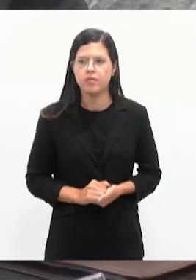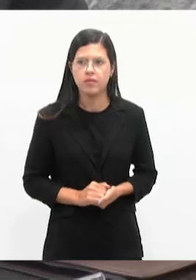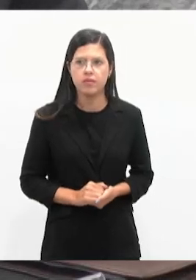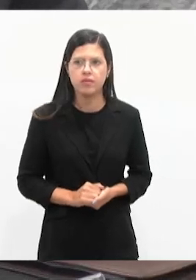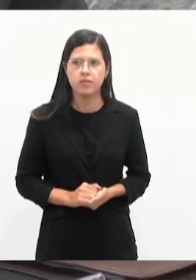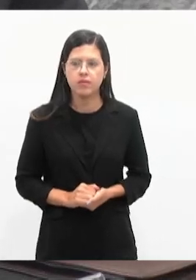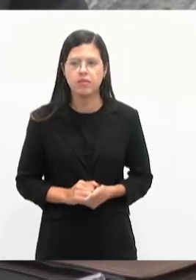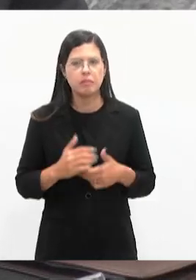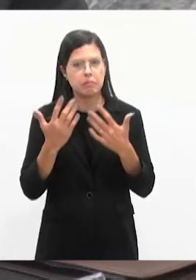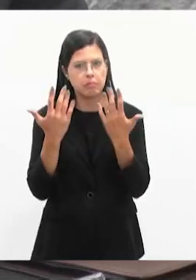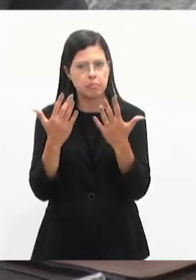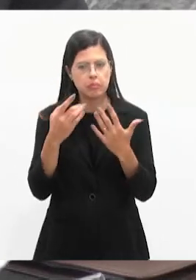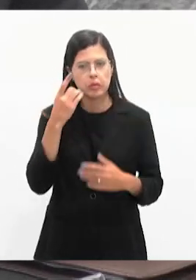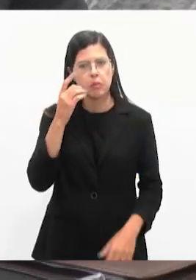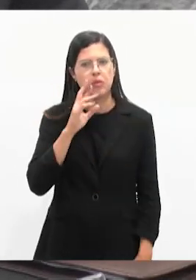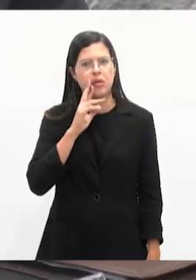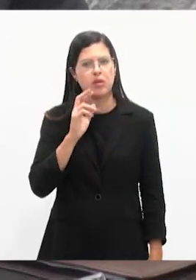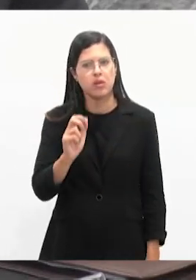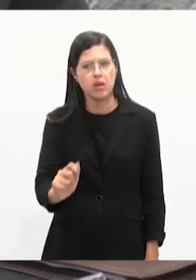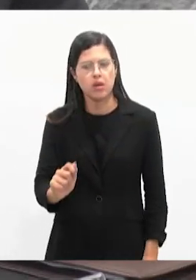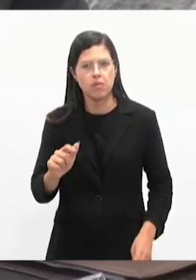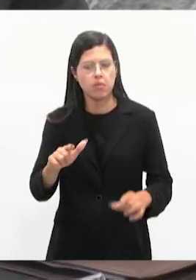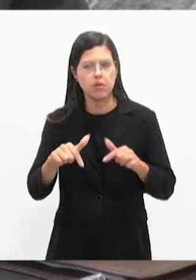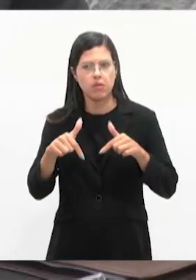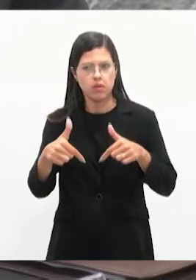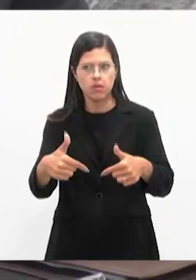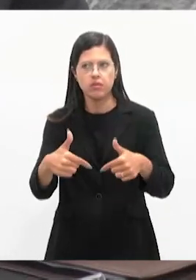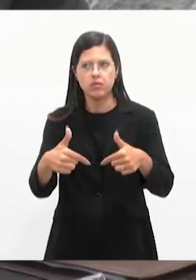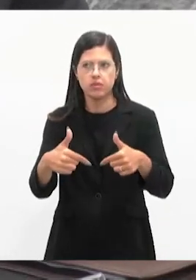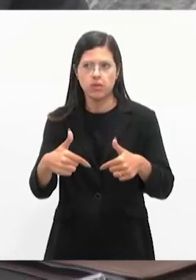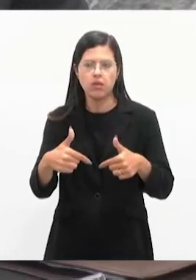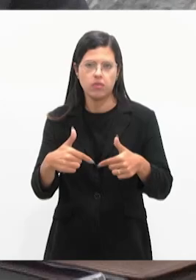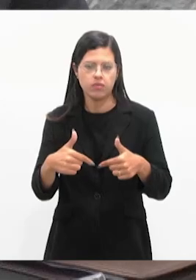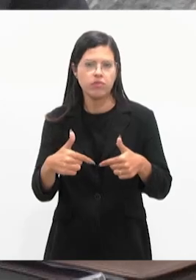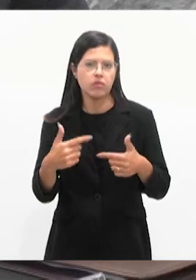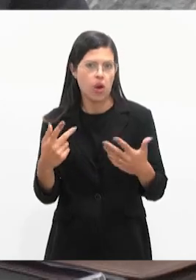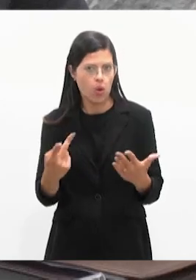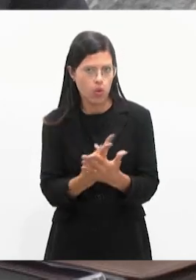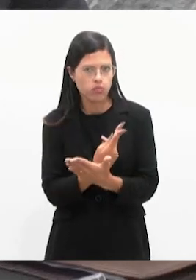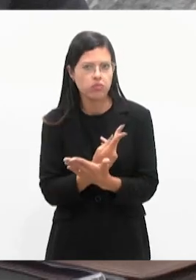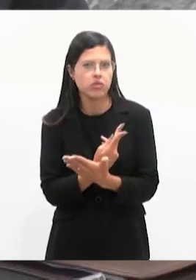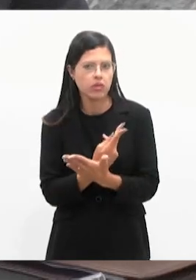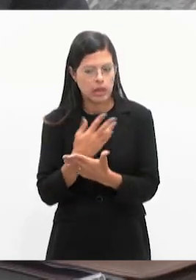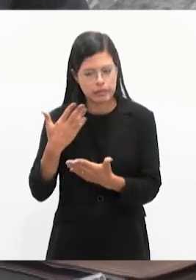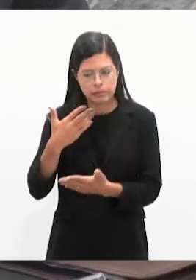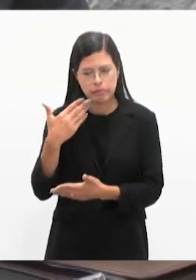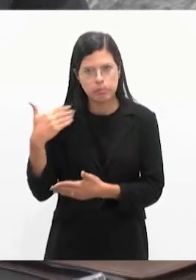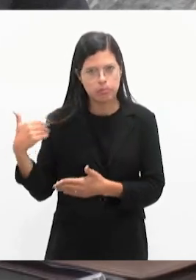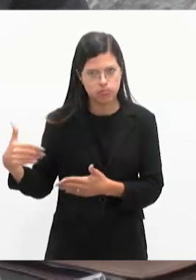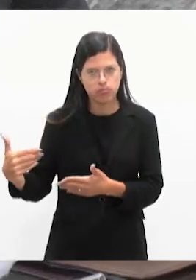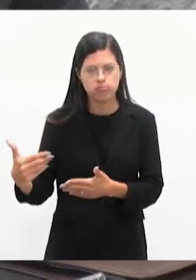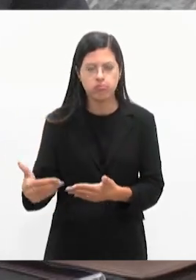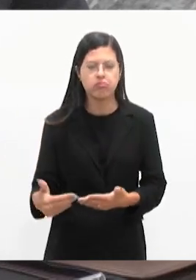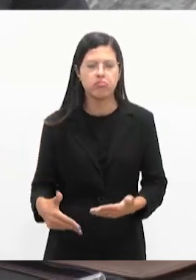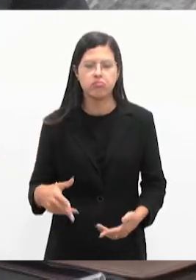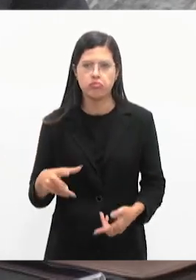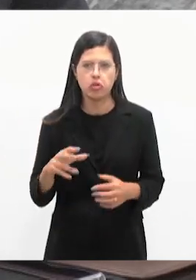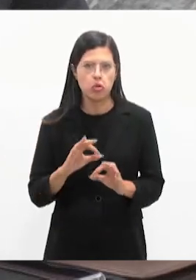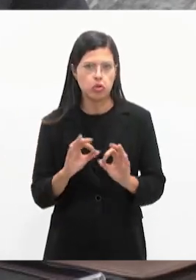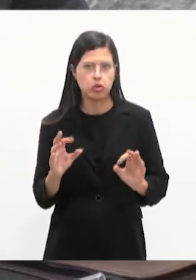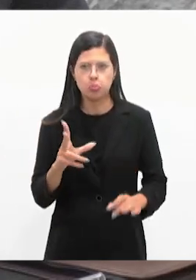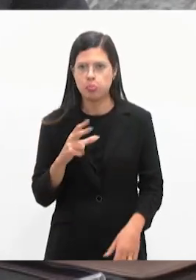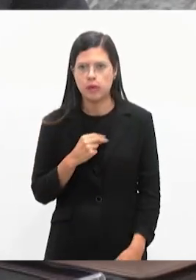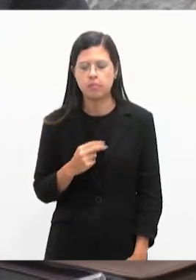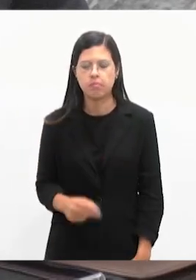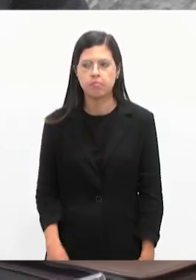pela iniciativa, dizendo que, de fato, isso é muito recorrente e foi, de fato, muito meritório. Deputado